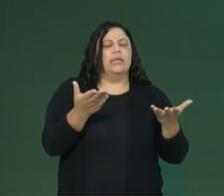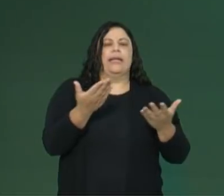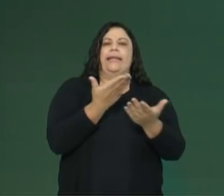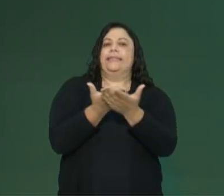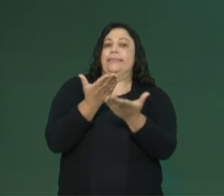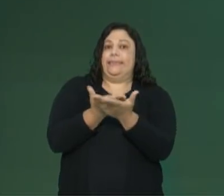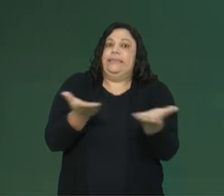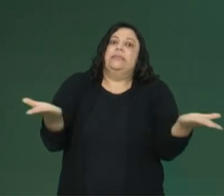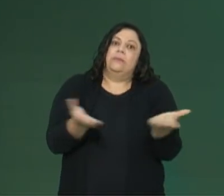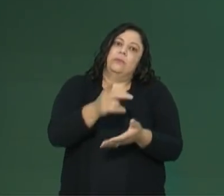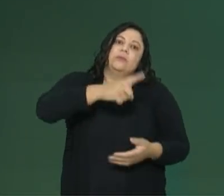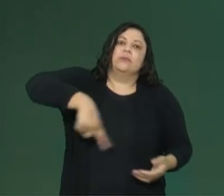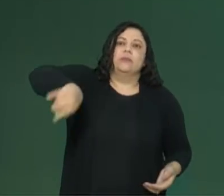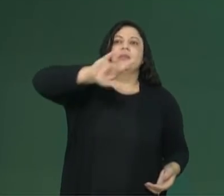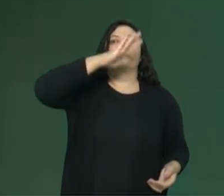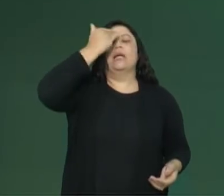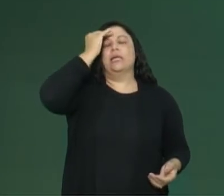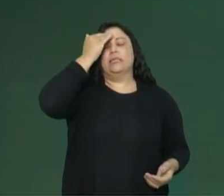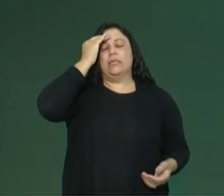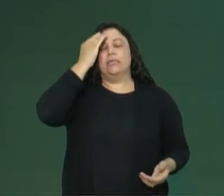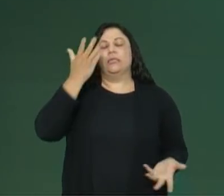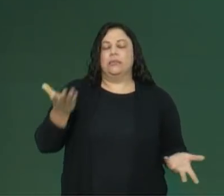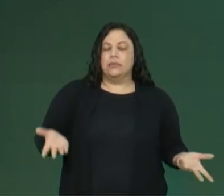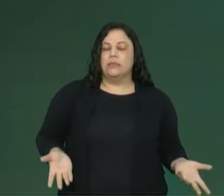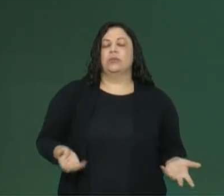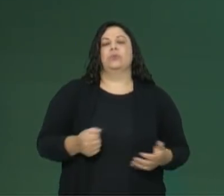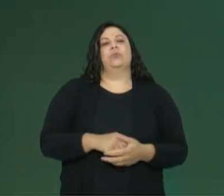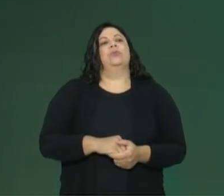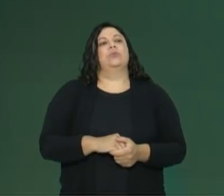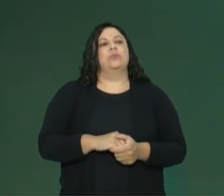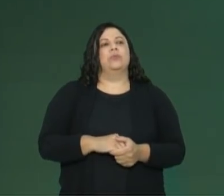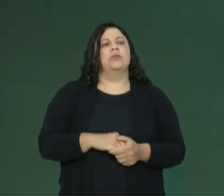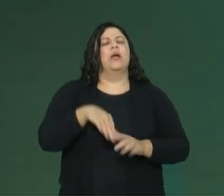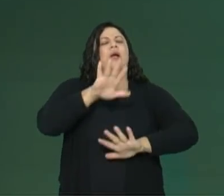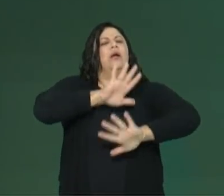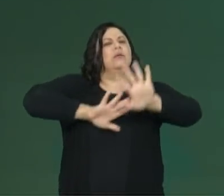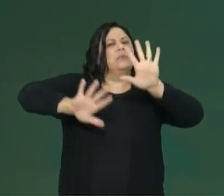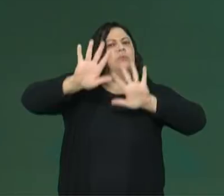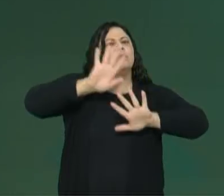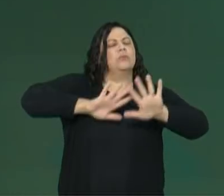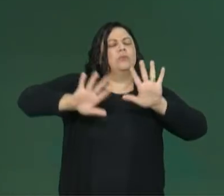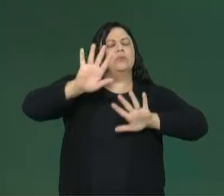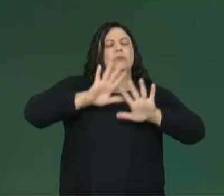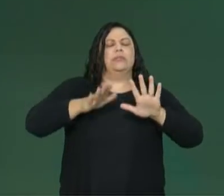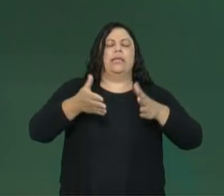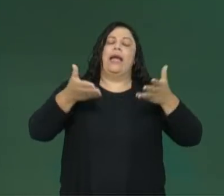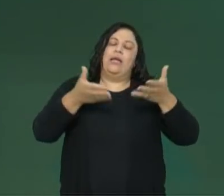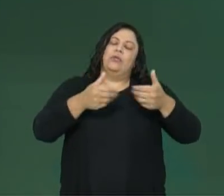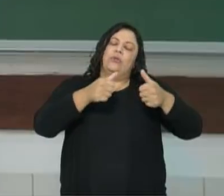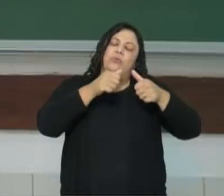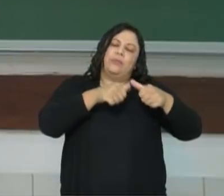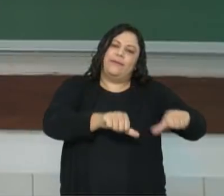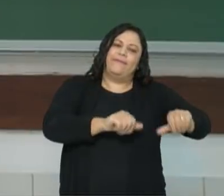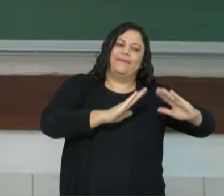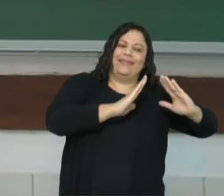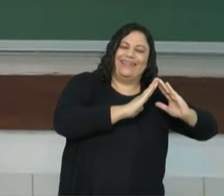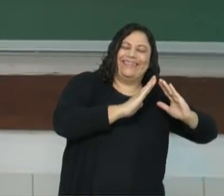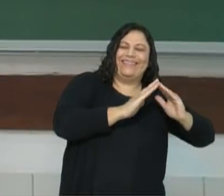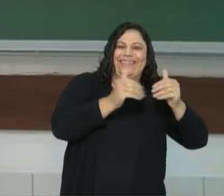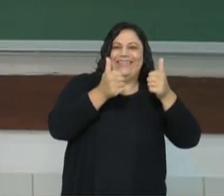agora, entendendo eles, não vão repetir. E lembrem dos cuidados para a nossa quarentena, nosso isolamento ir bem.